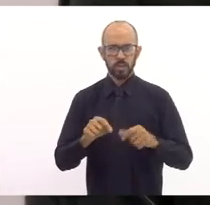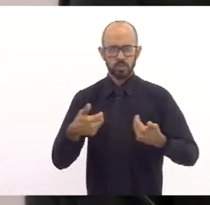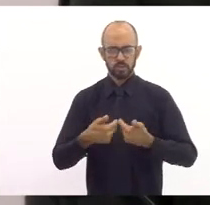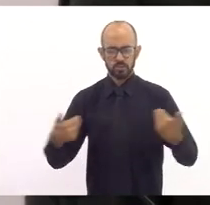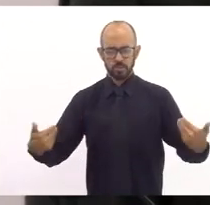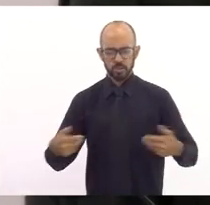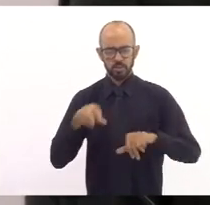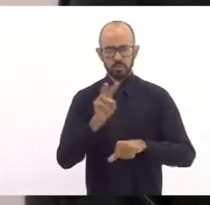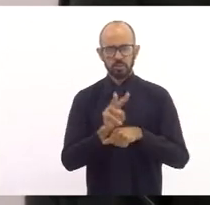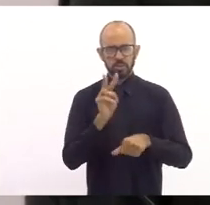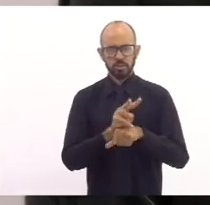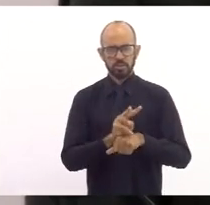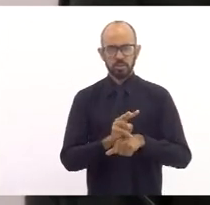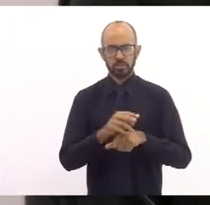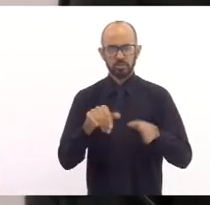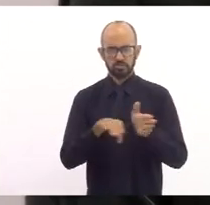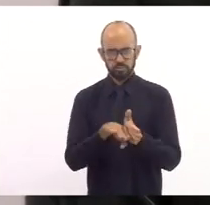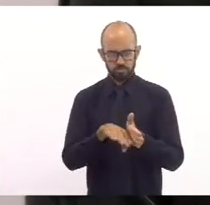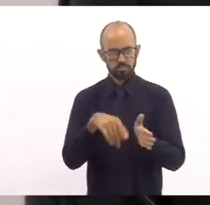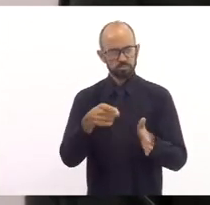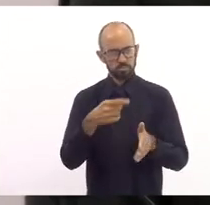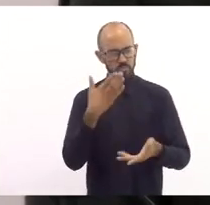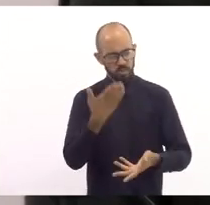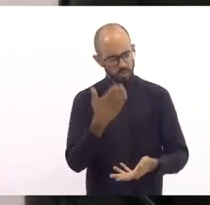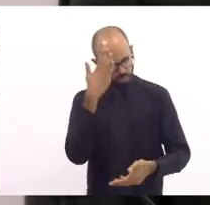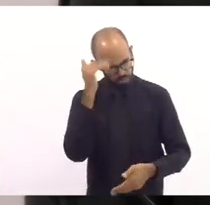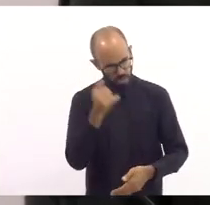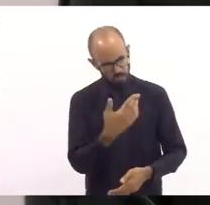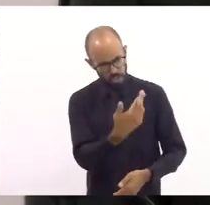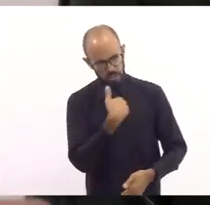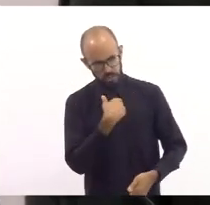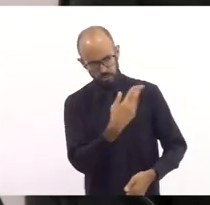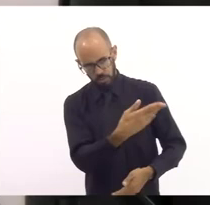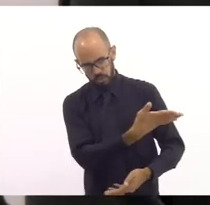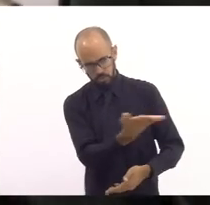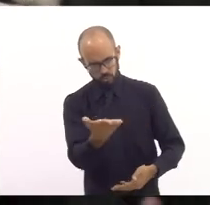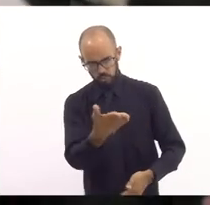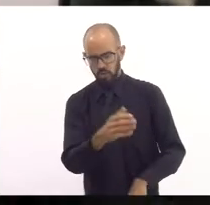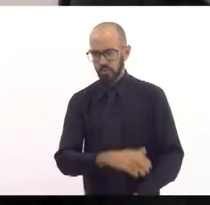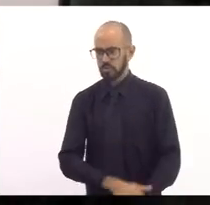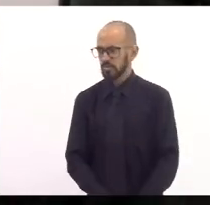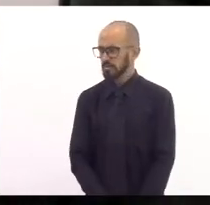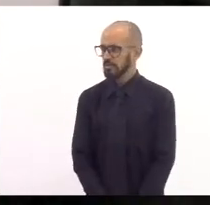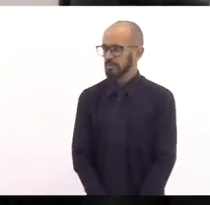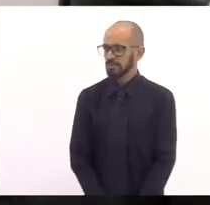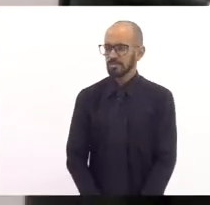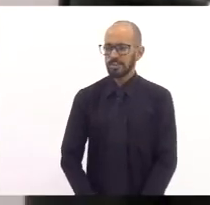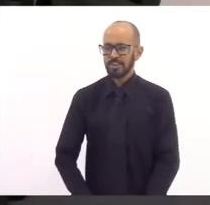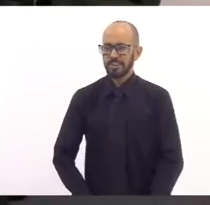das estações, enfim. Então, eu queria obter essas respostas de Vossa Senhoria, por favor.